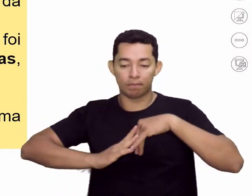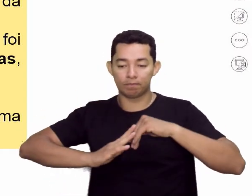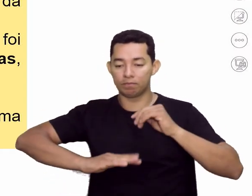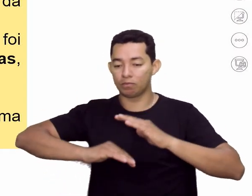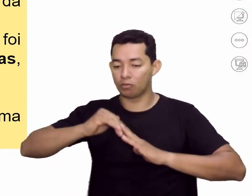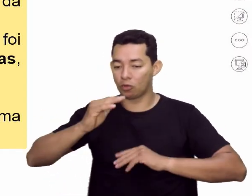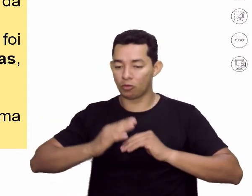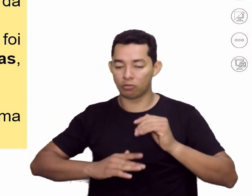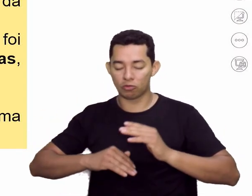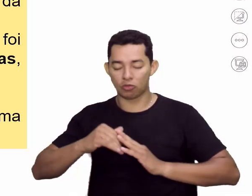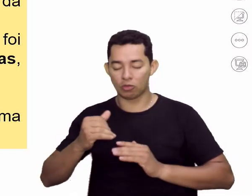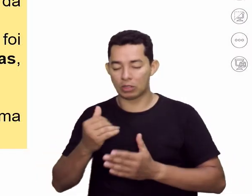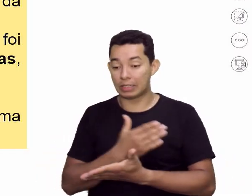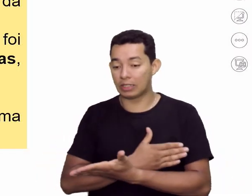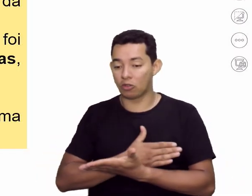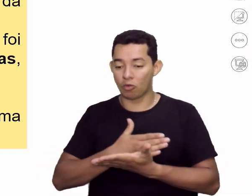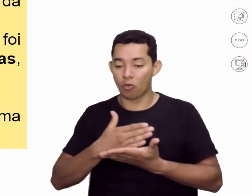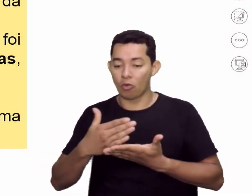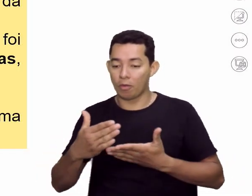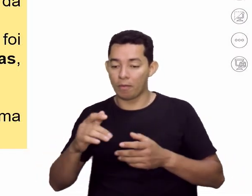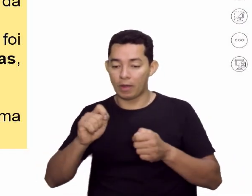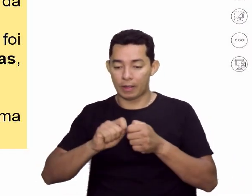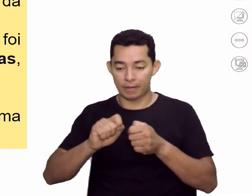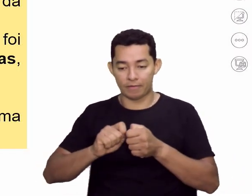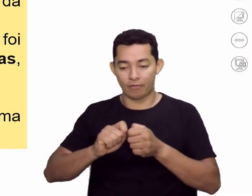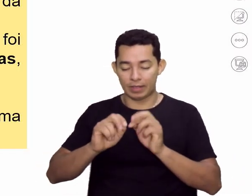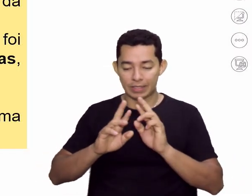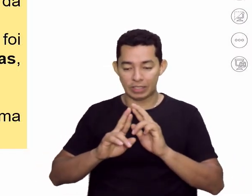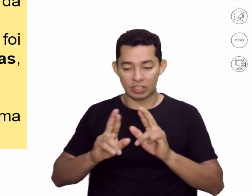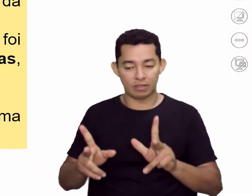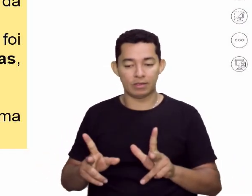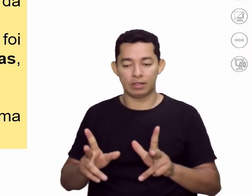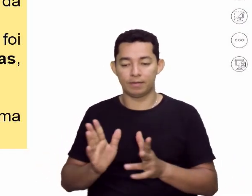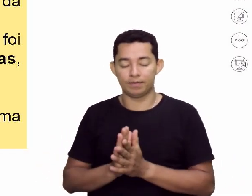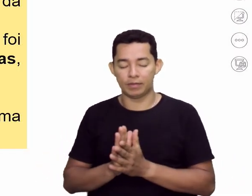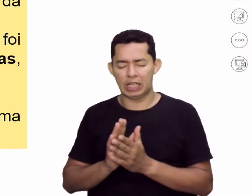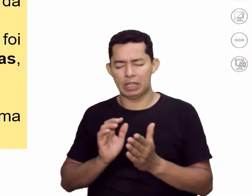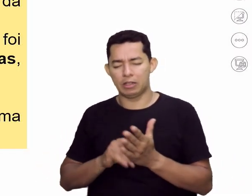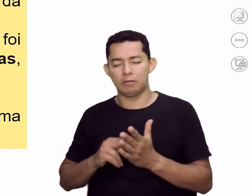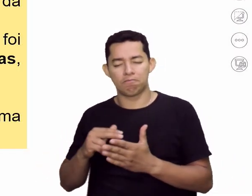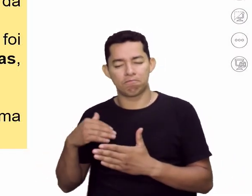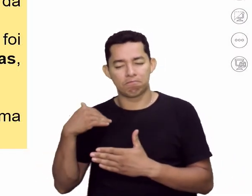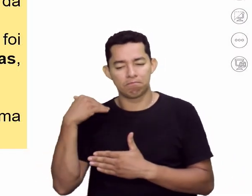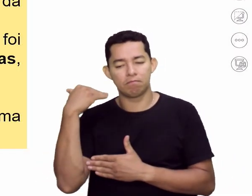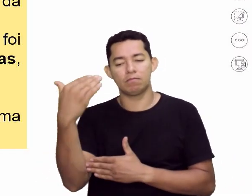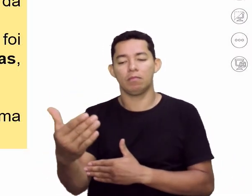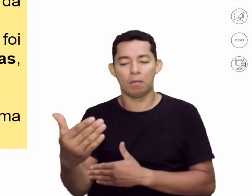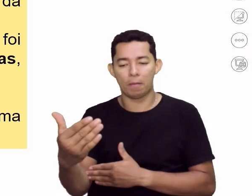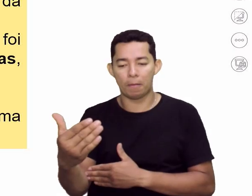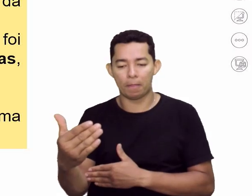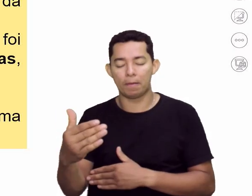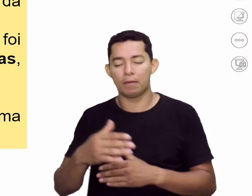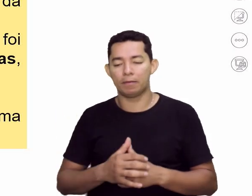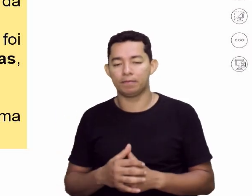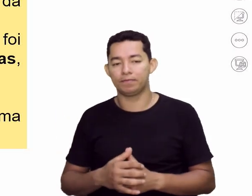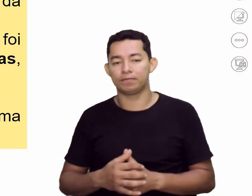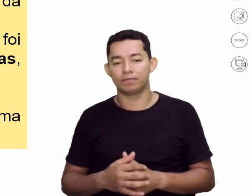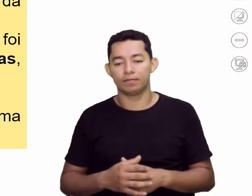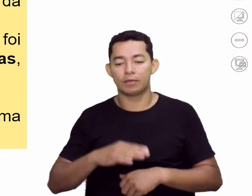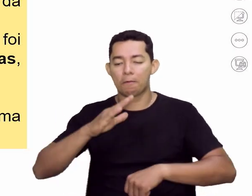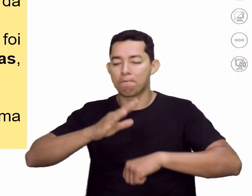ousam fazer uma coisa diferente, tá? Ousam ir além do objetivismo,